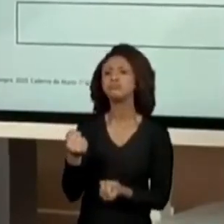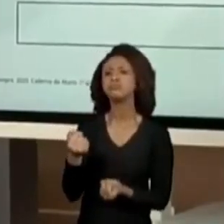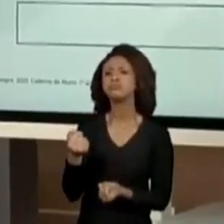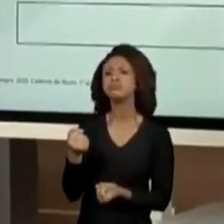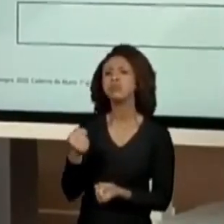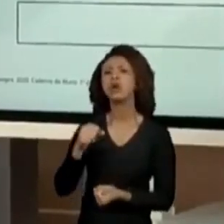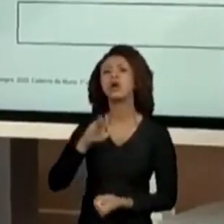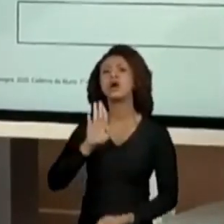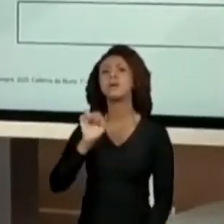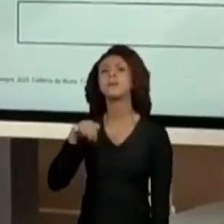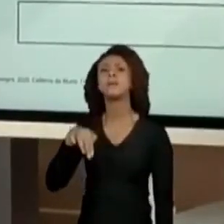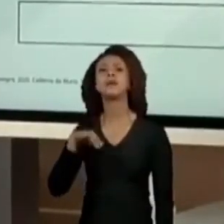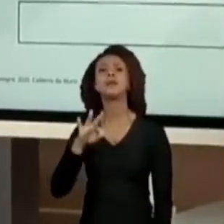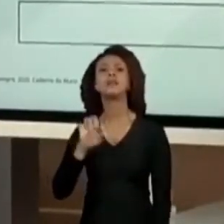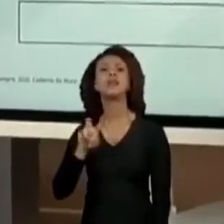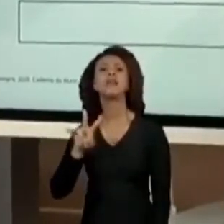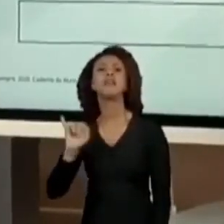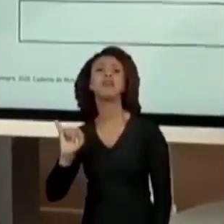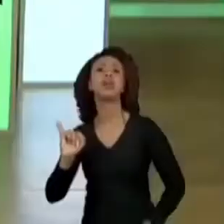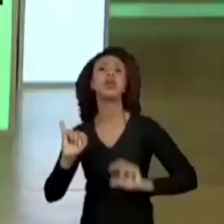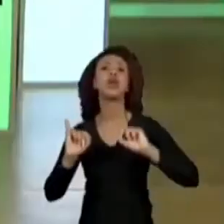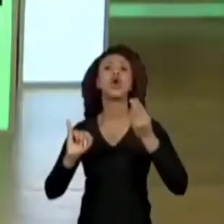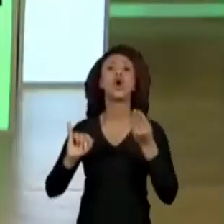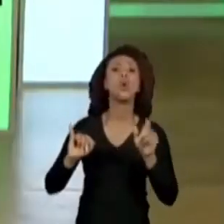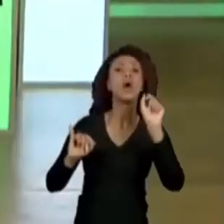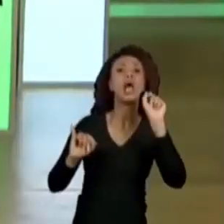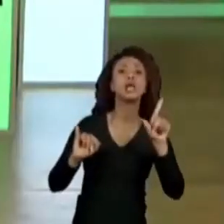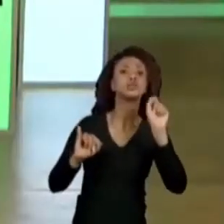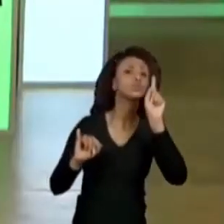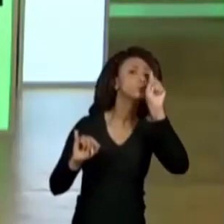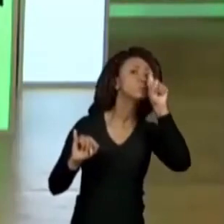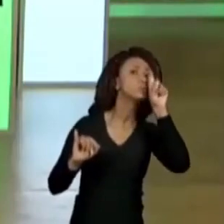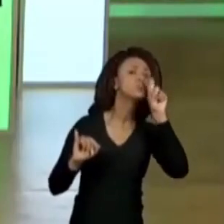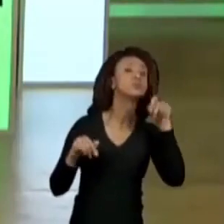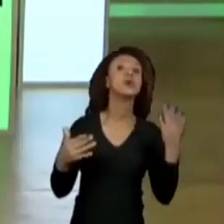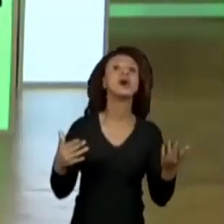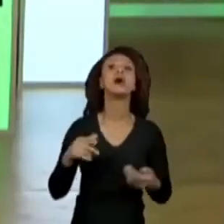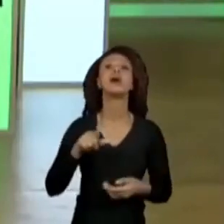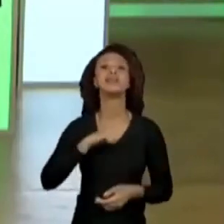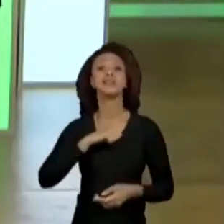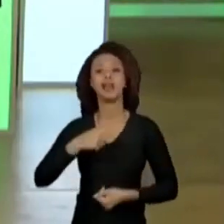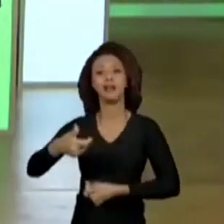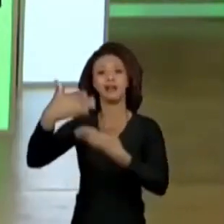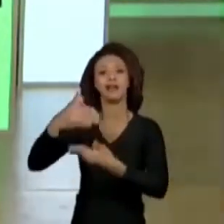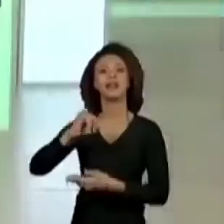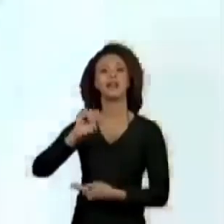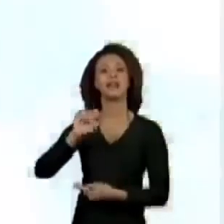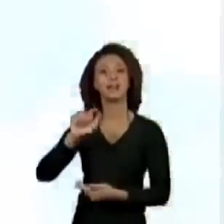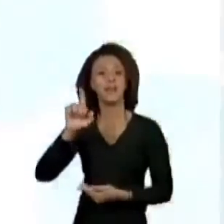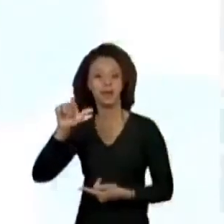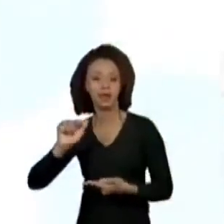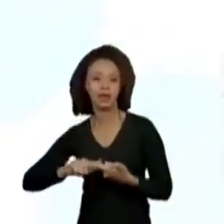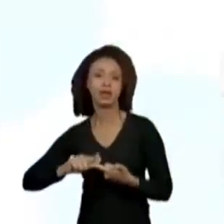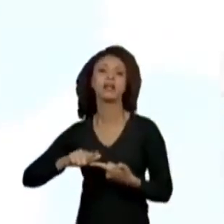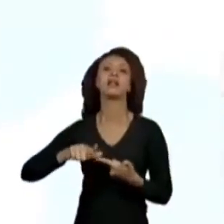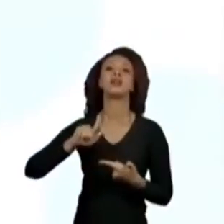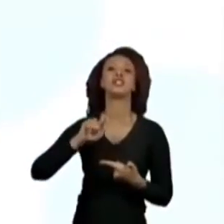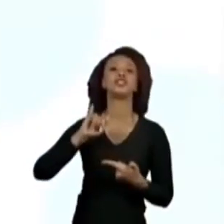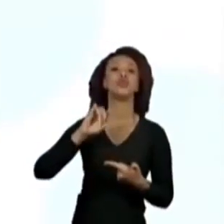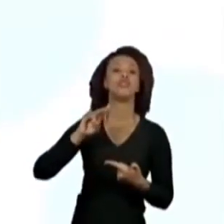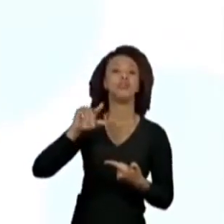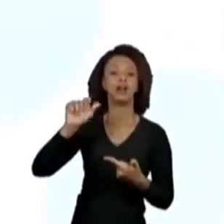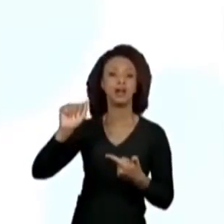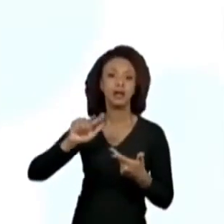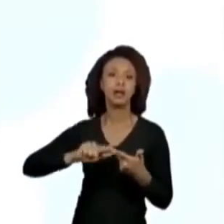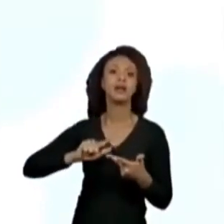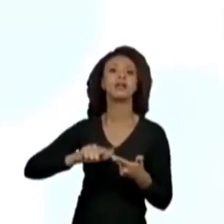a Arara Azul? O que vocês acham? Ó, a Isabela, a Giovana, o Caio, a Paula, todos estão falando que